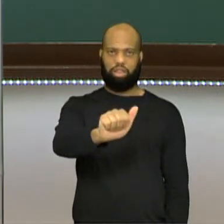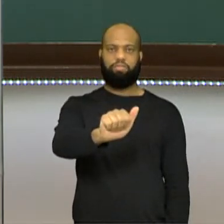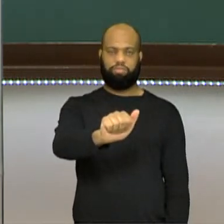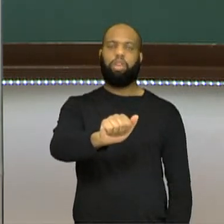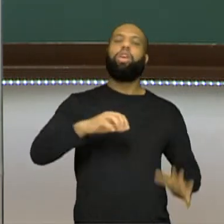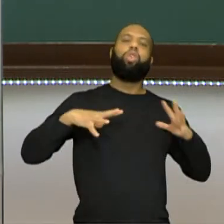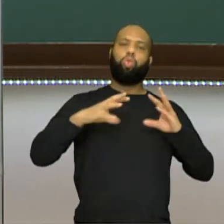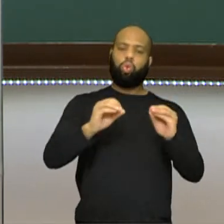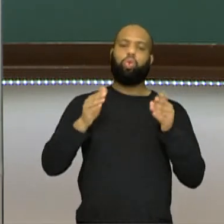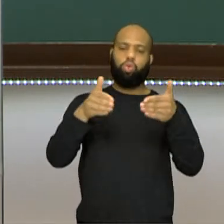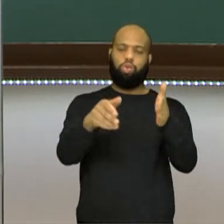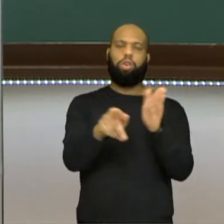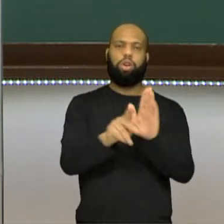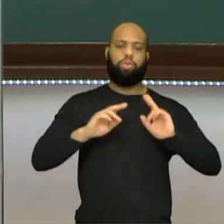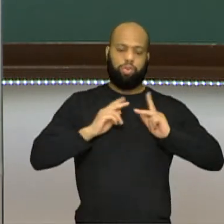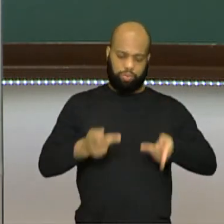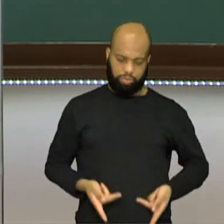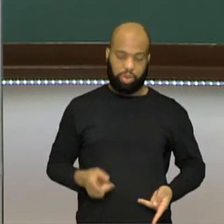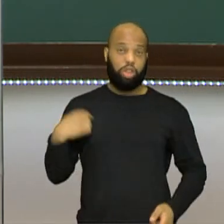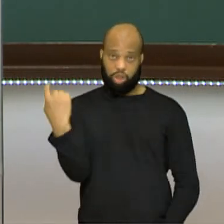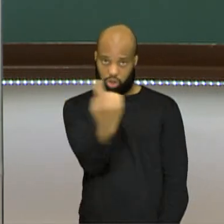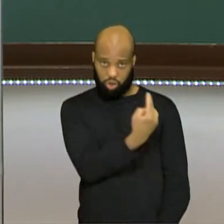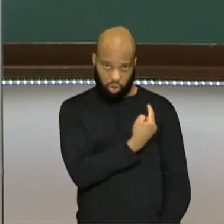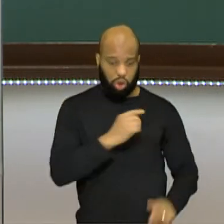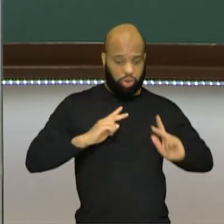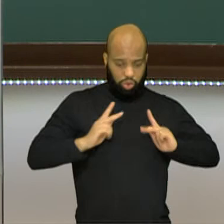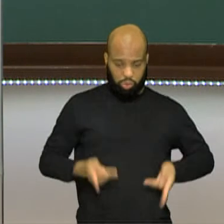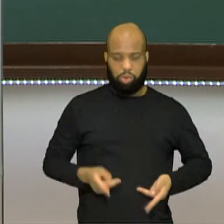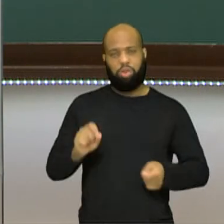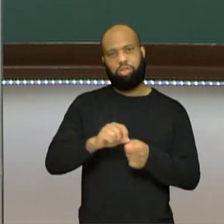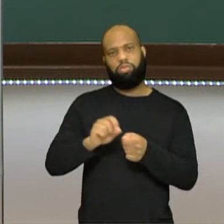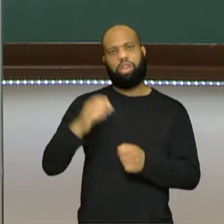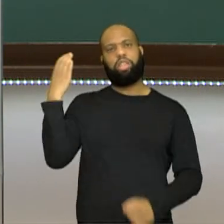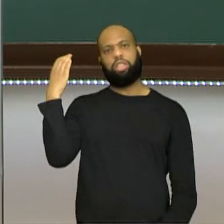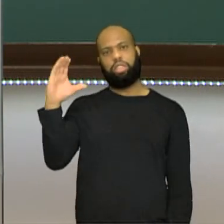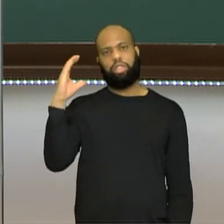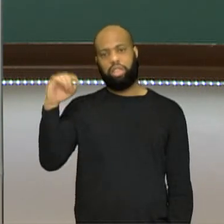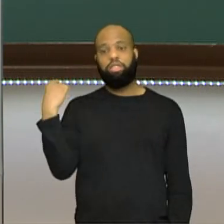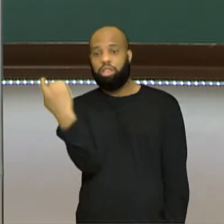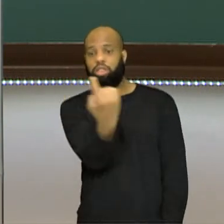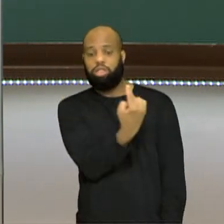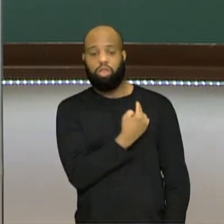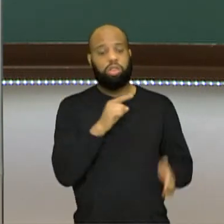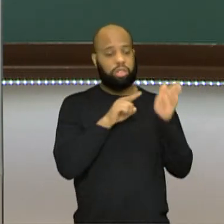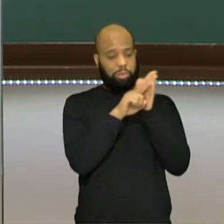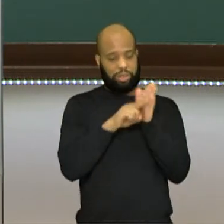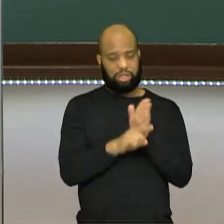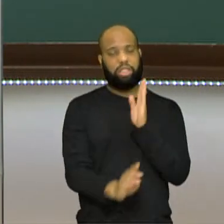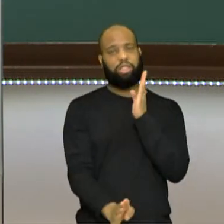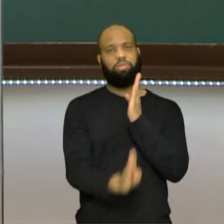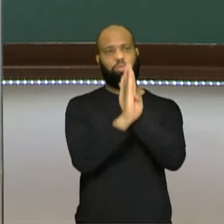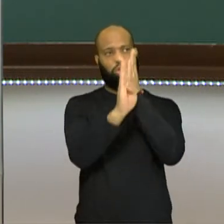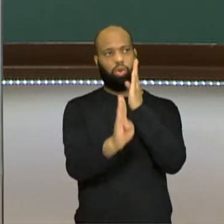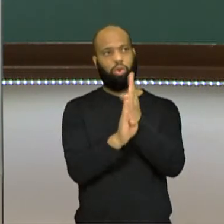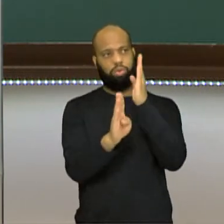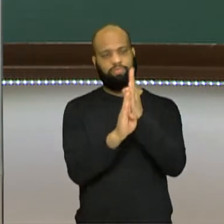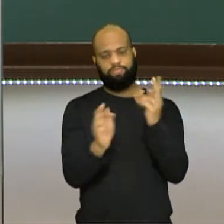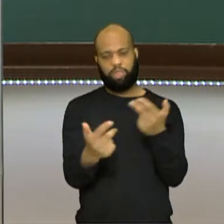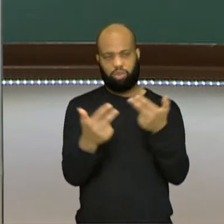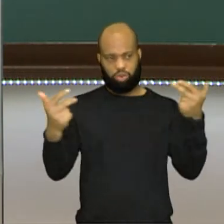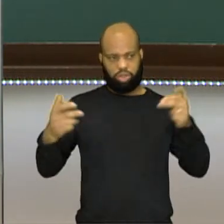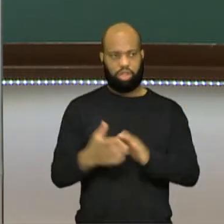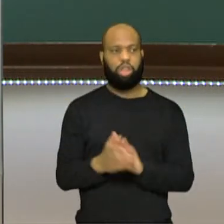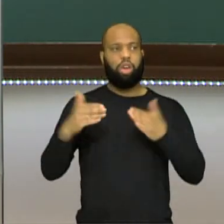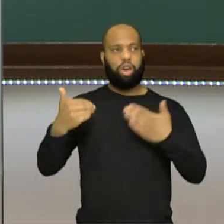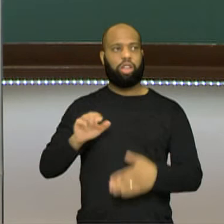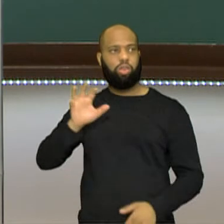voltado para o ser humano. Nós, seres humanos, é que fazemos a ciência. Nós, seres humanos, é que pesquisamos e descobrimos as coisas. Então,